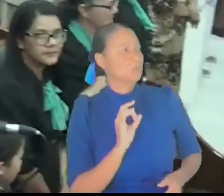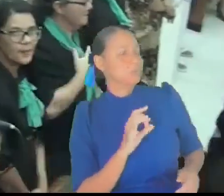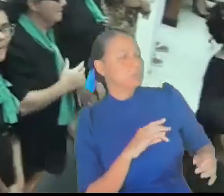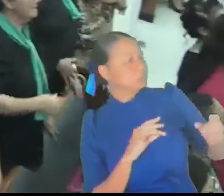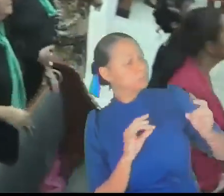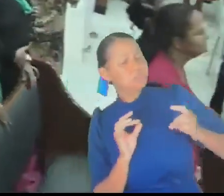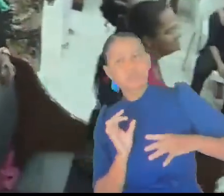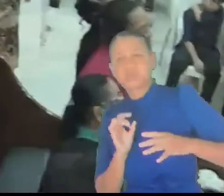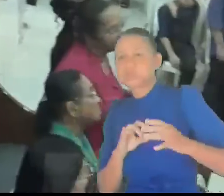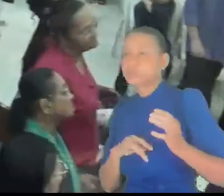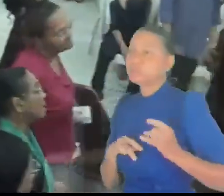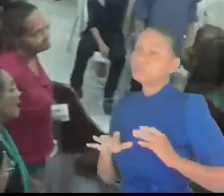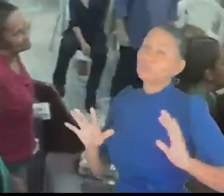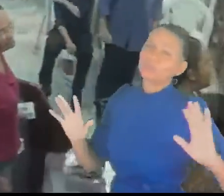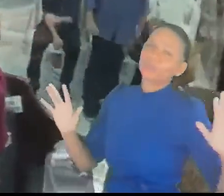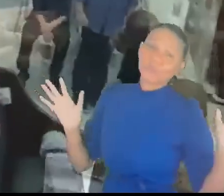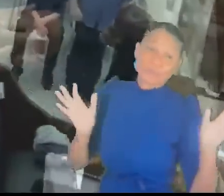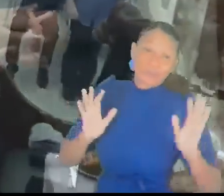Se a aprovação